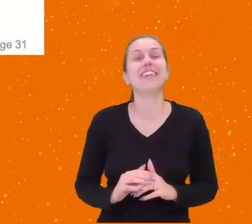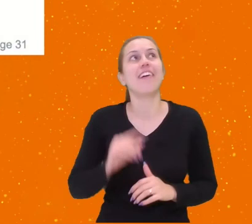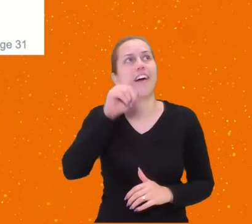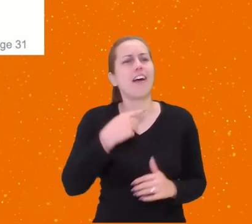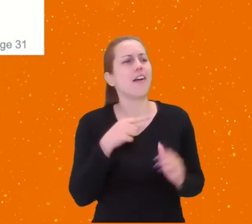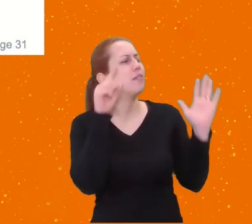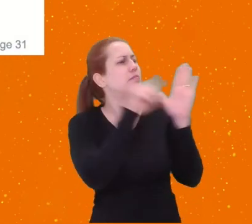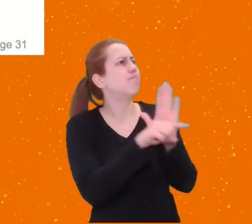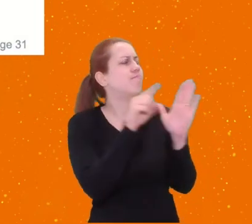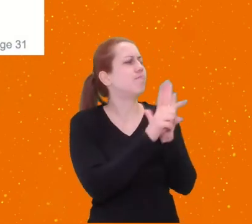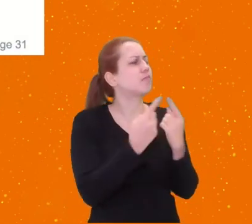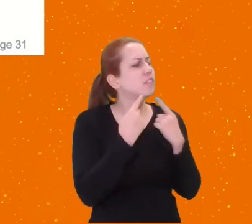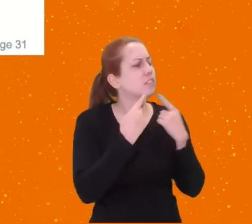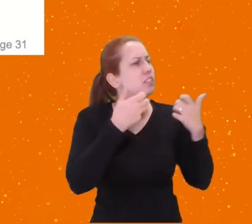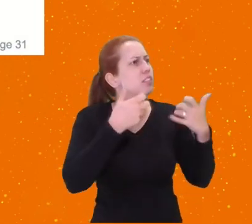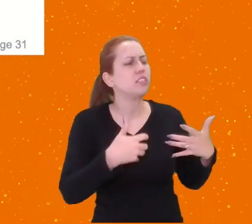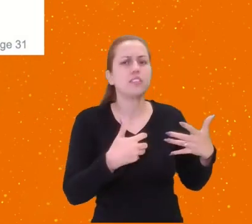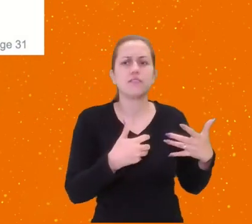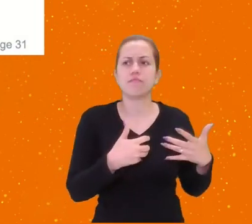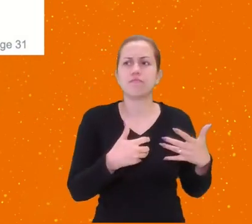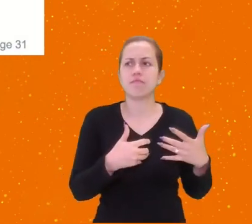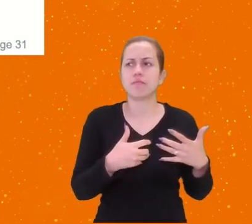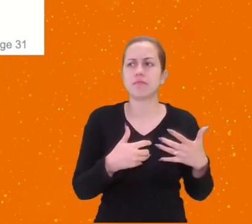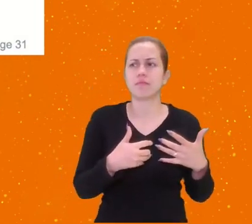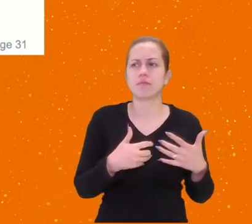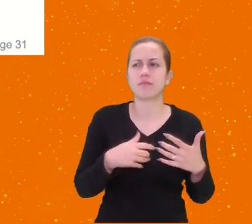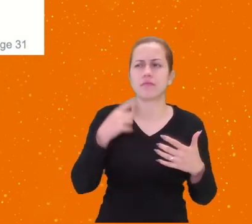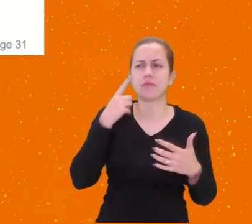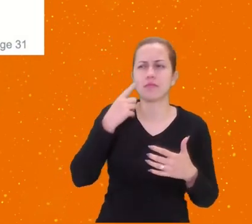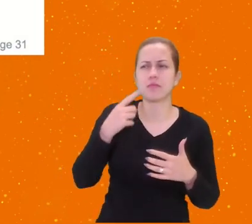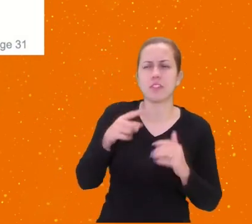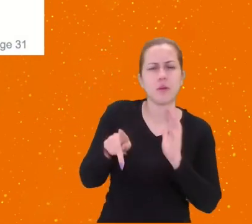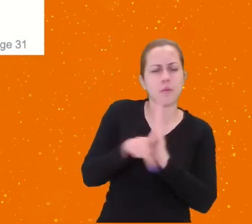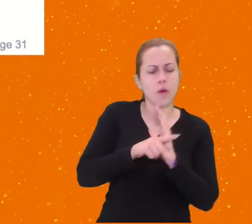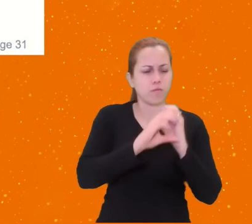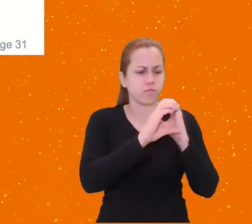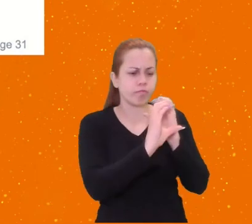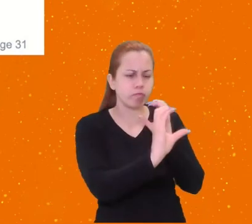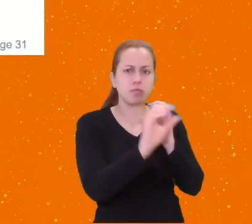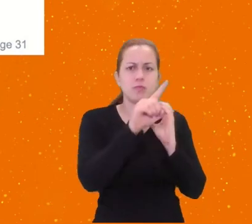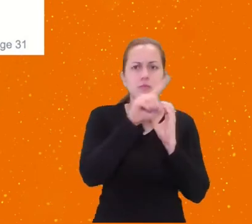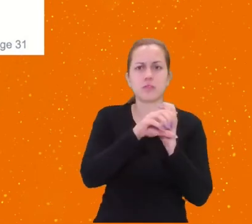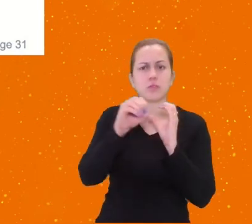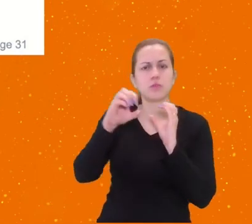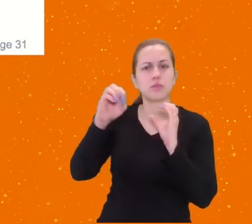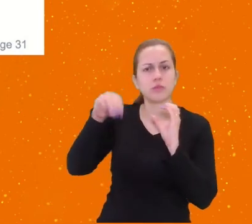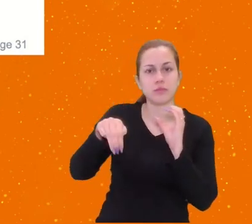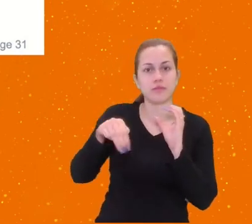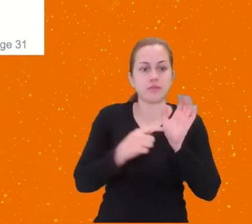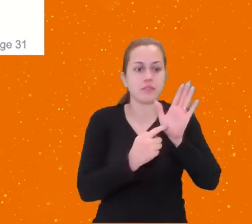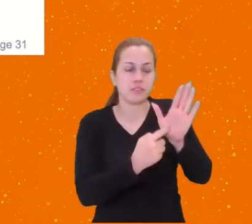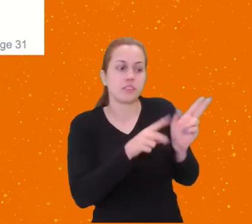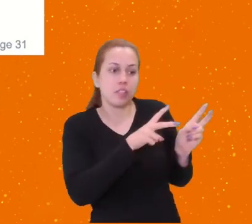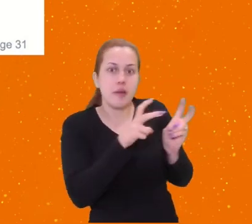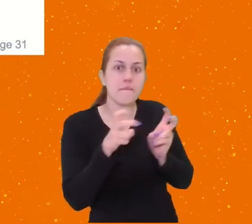por exemplo, as zooms, né? A Arri levanta essa questão da zoom. Então, quer dizer, se você com uma lente full frame,